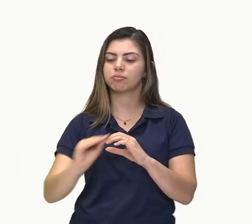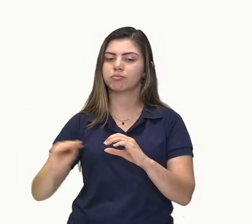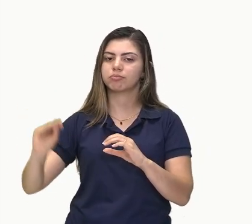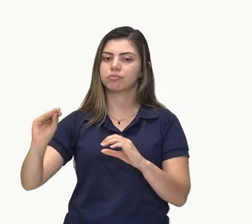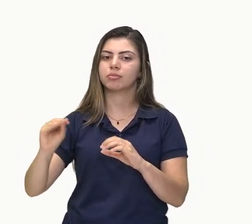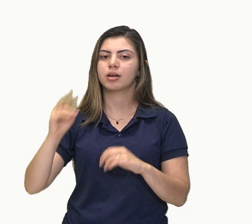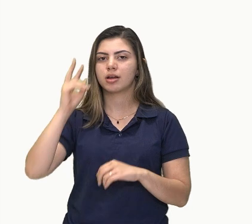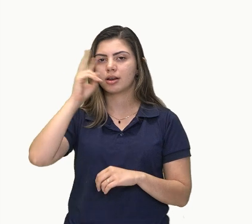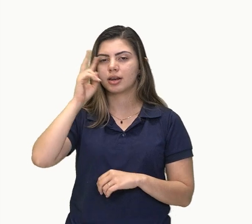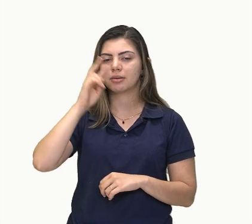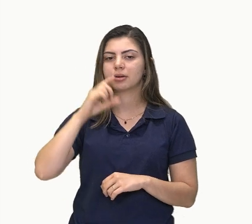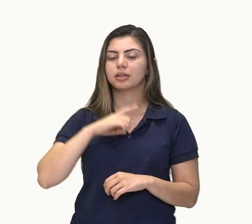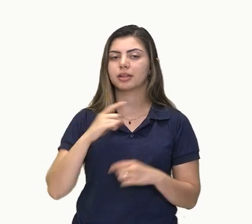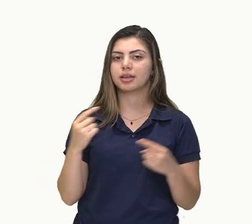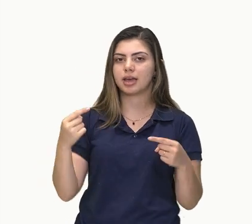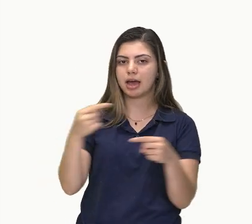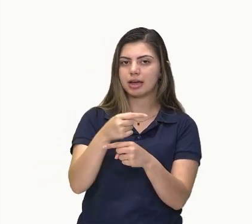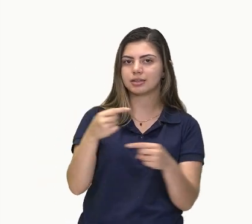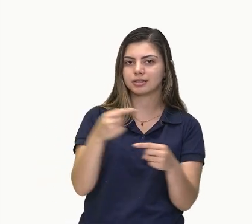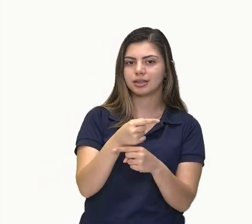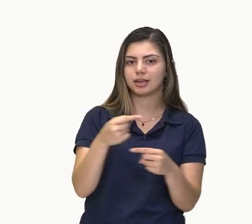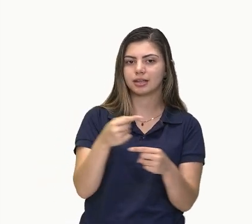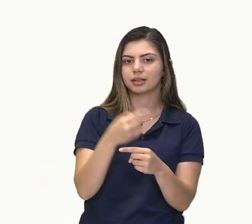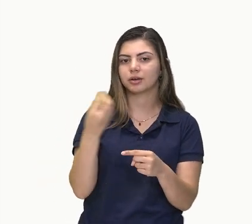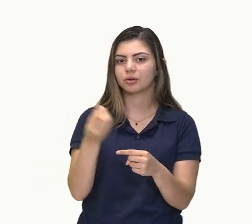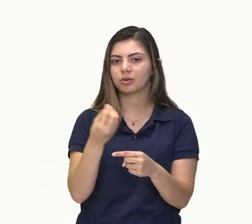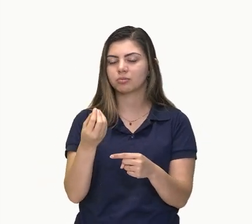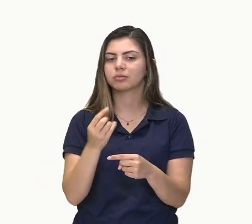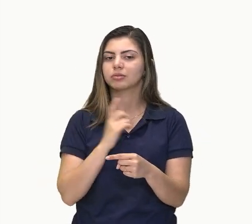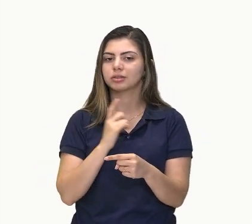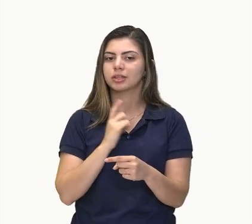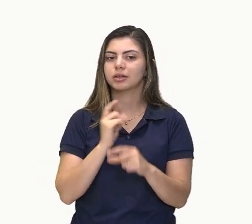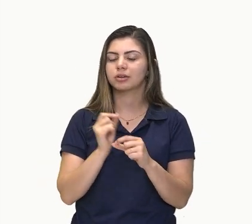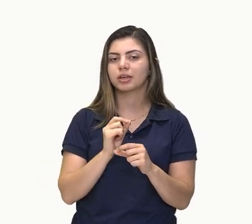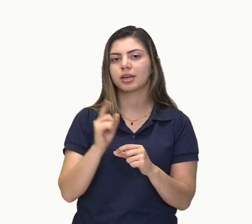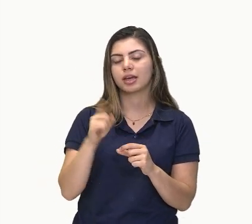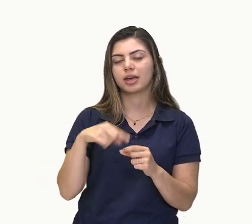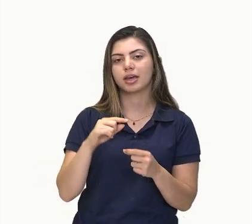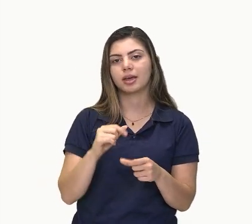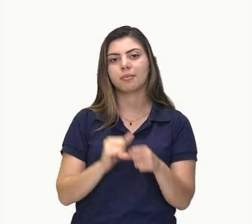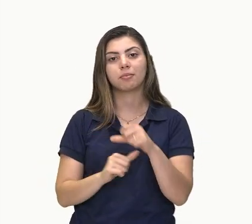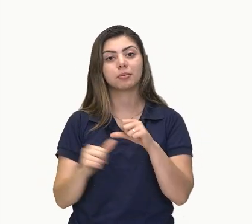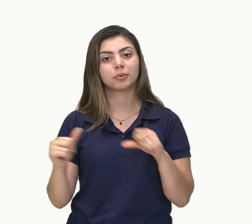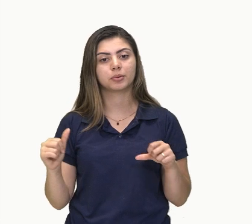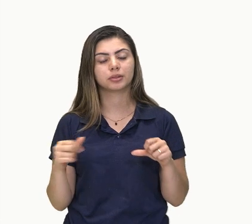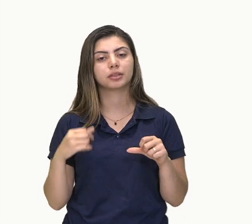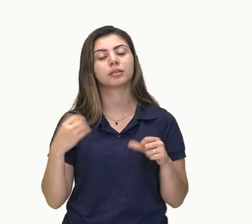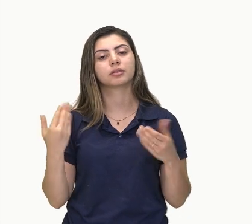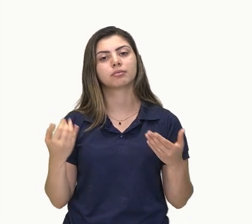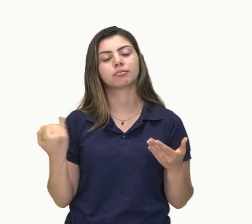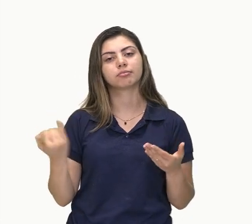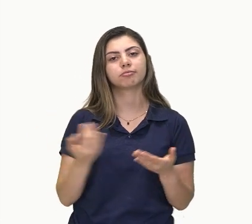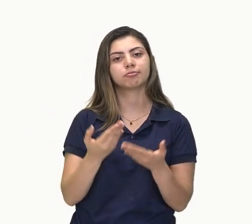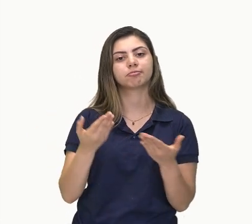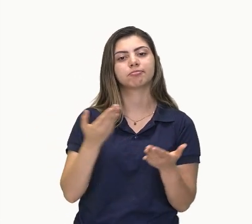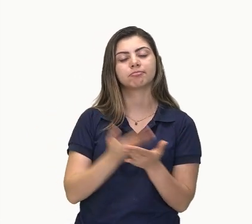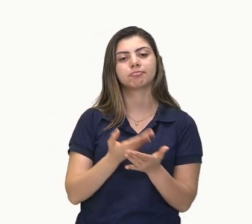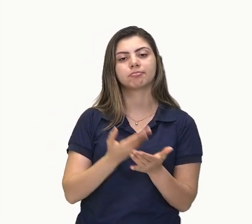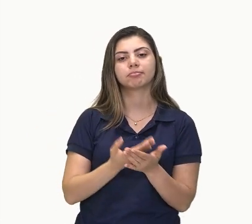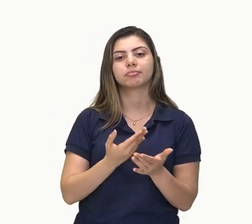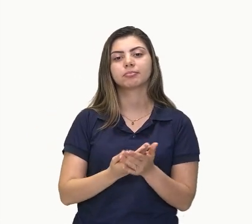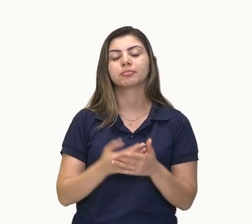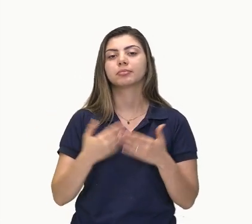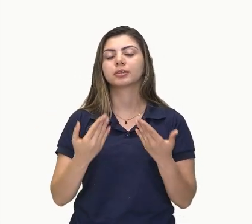a seta, ela vai e ela vem, tá? É muito importante você entender isso. E aí nós temos